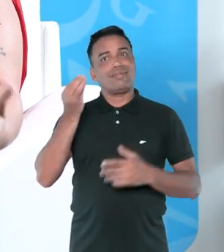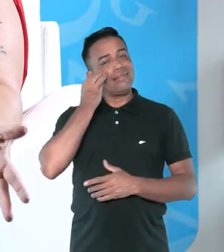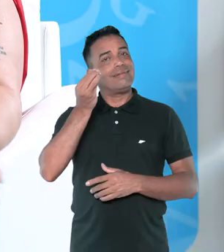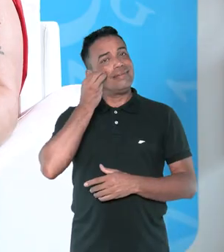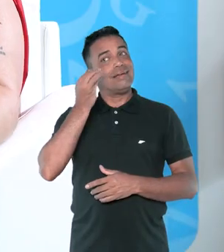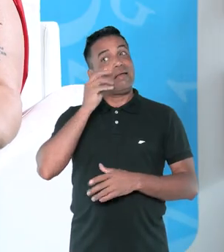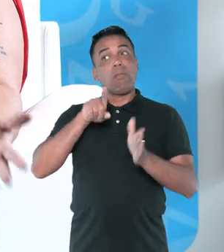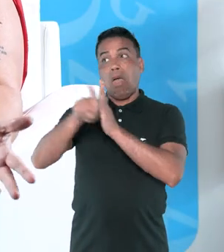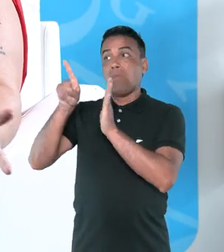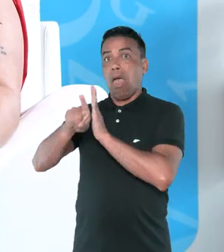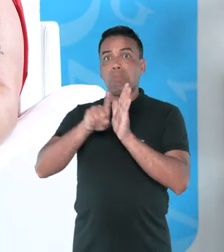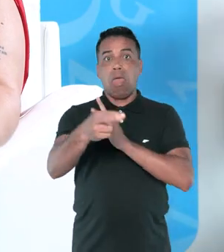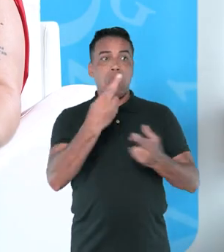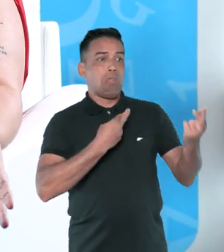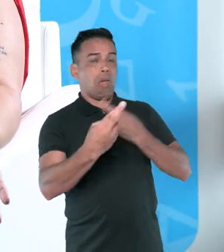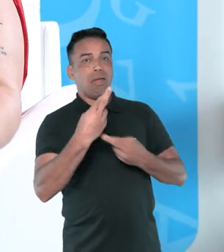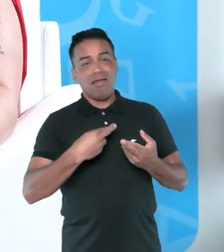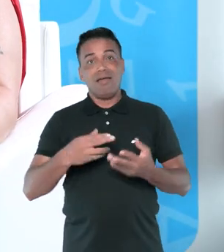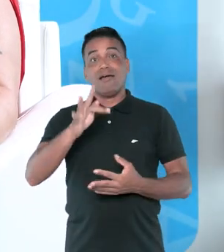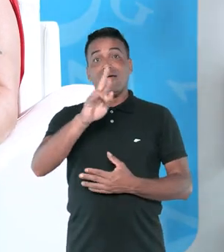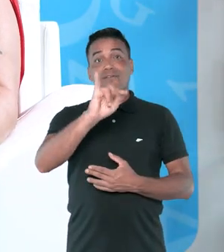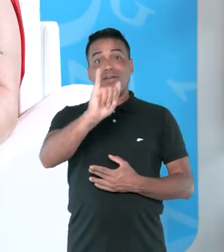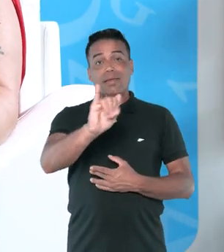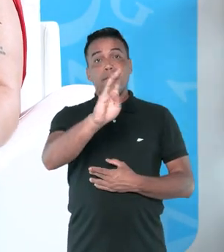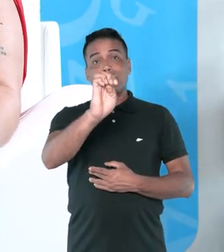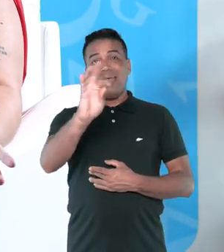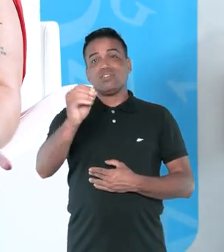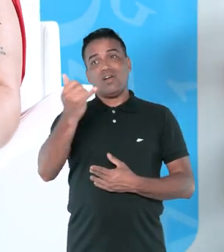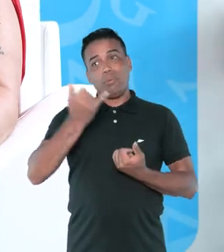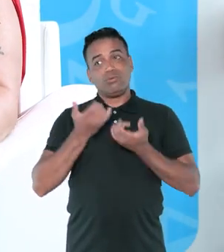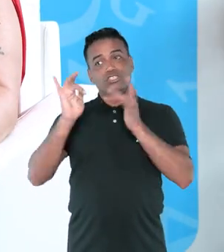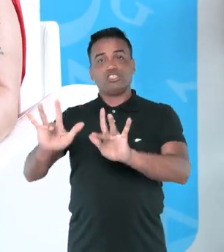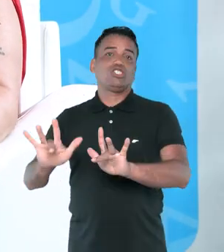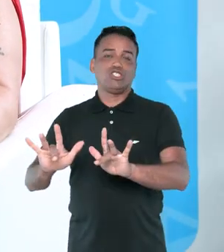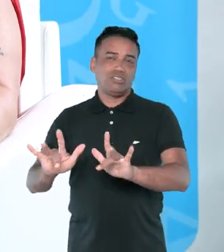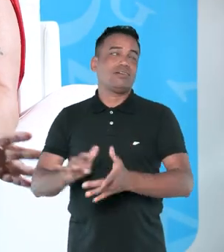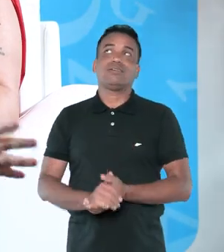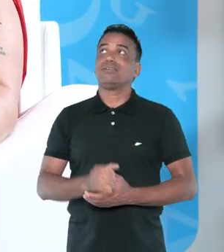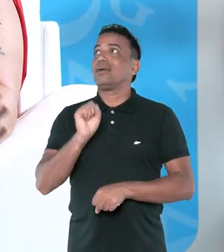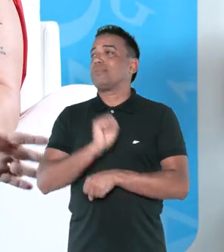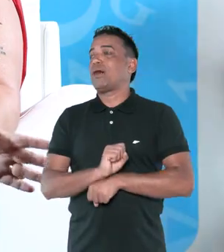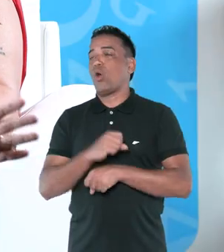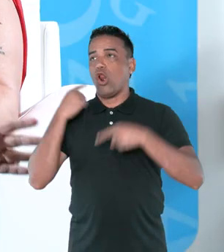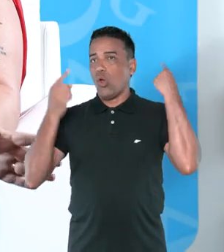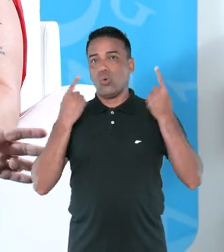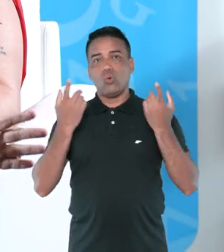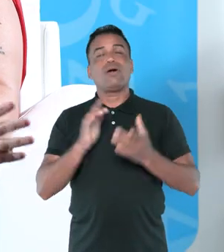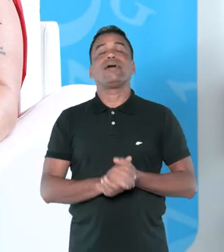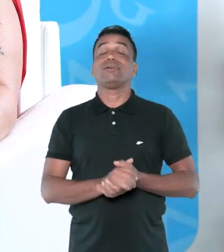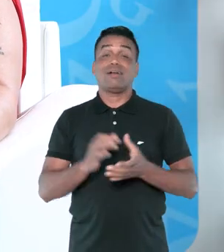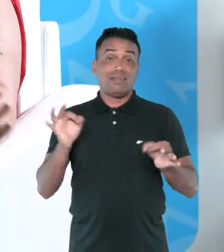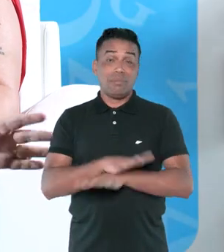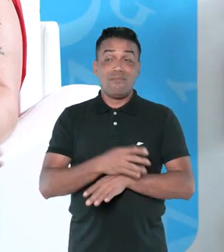né, porque eu já estou tentando, já falei com todo mundo dizendo a mesma coisa, o Frei Beto disse para eu desistir. chega de loucura, mas antes de terminar, eu vou mandar o último e-mail.